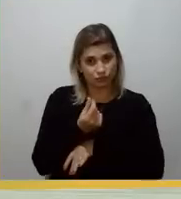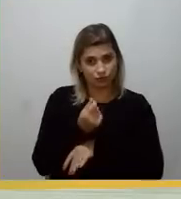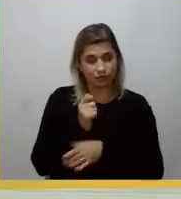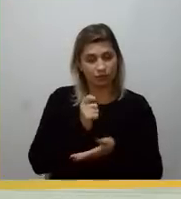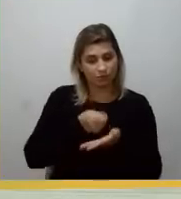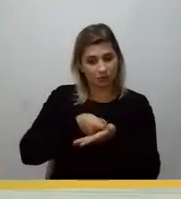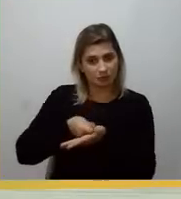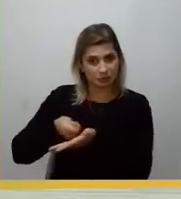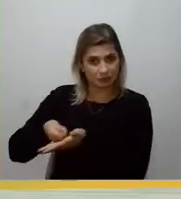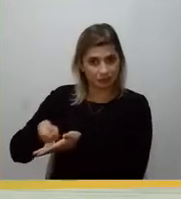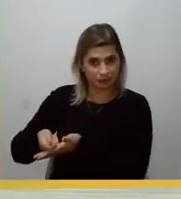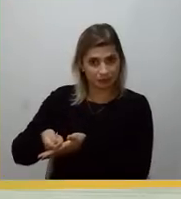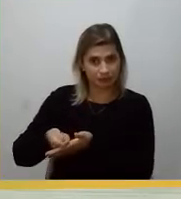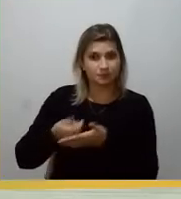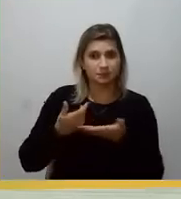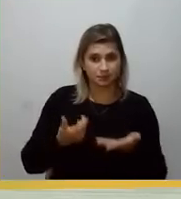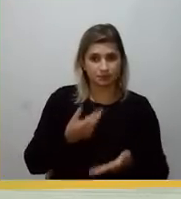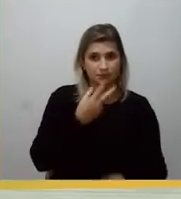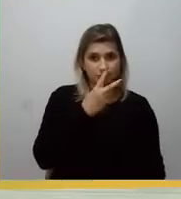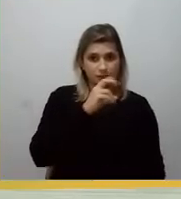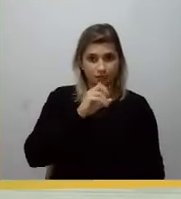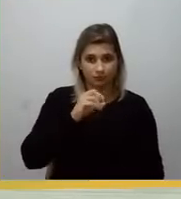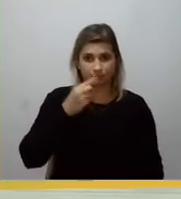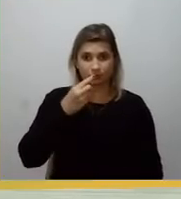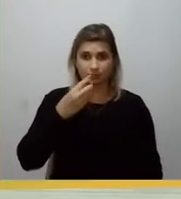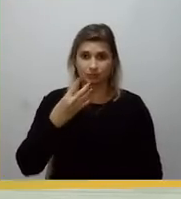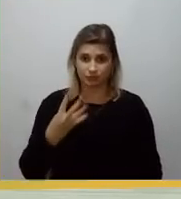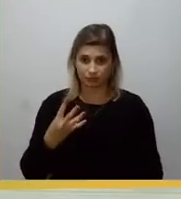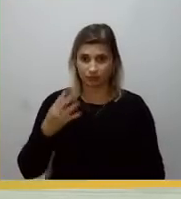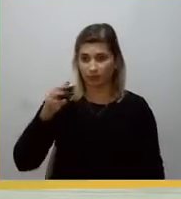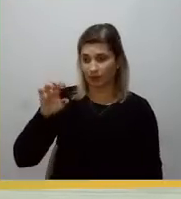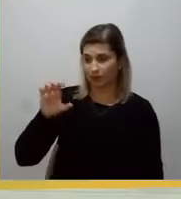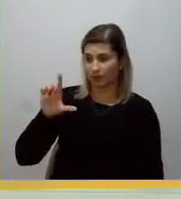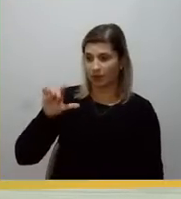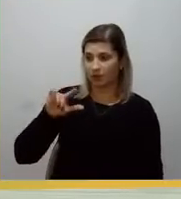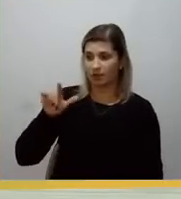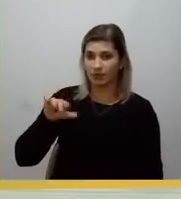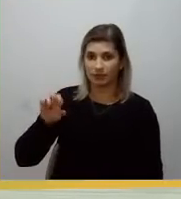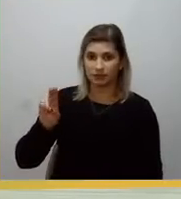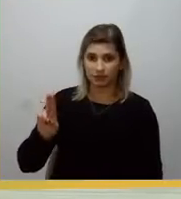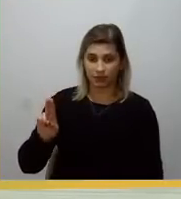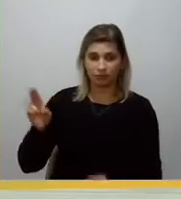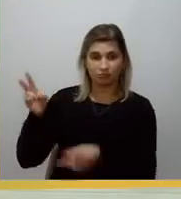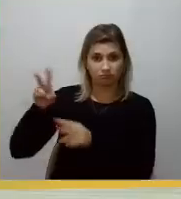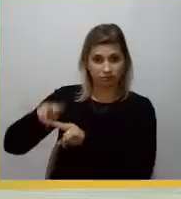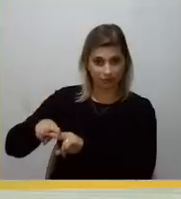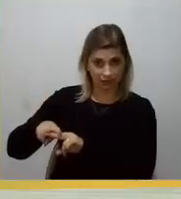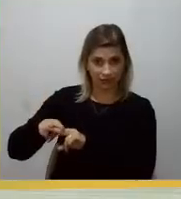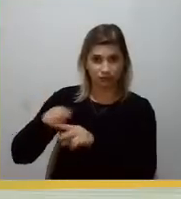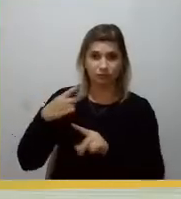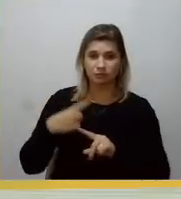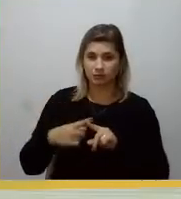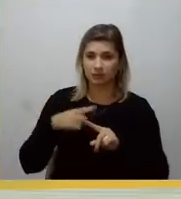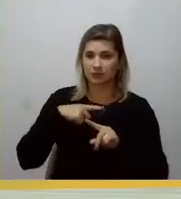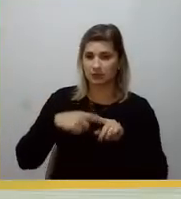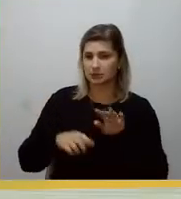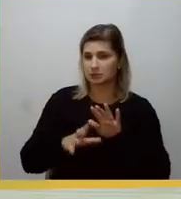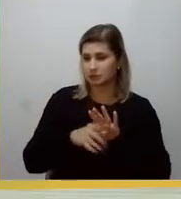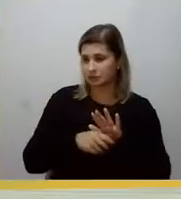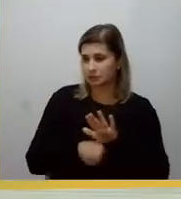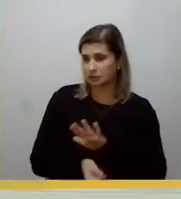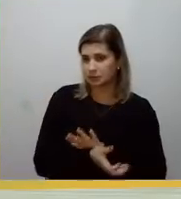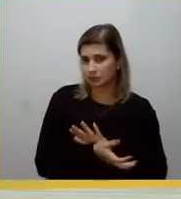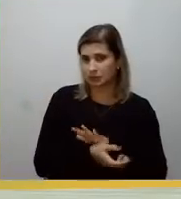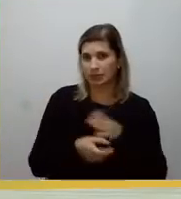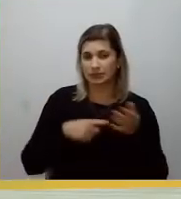Em 2014, o prefeito municipal Eliseu Matos foi preso em decorrência de escândalo de corrupção, onde supostamente ele recebia